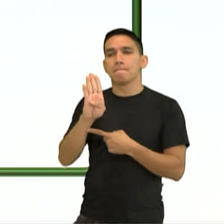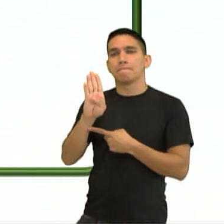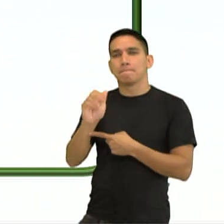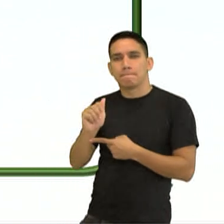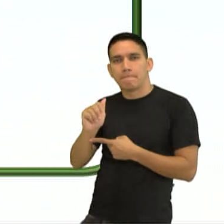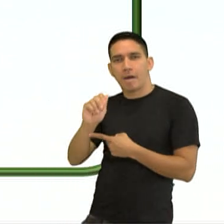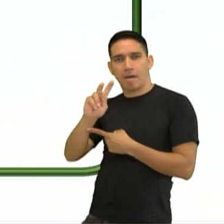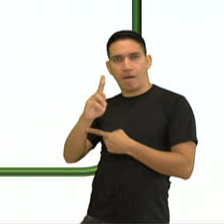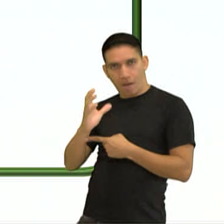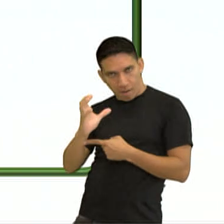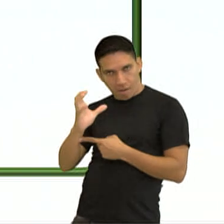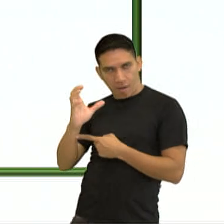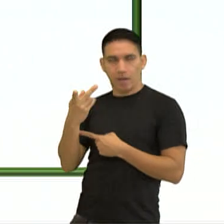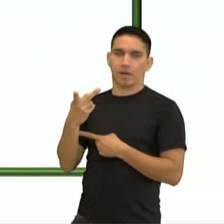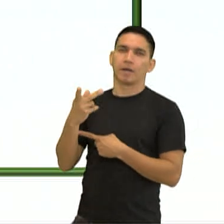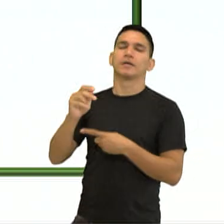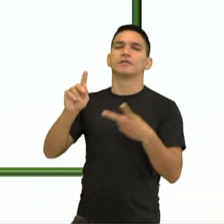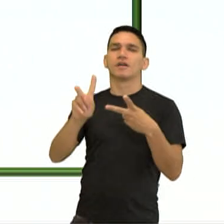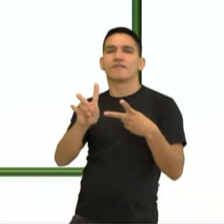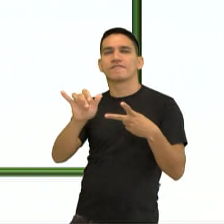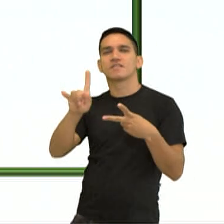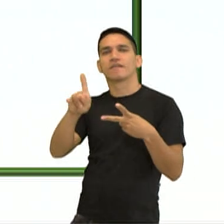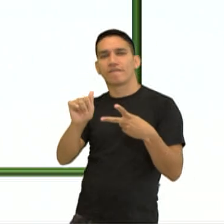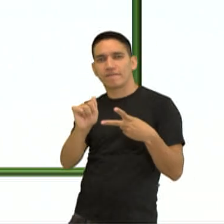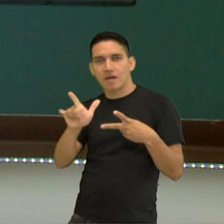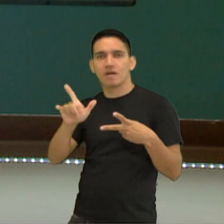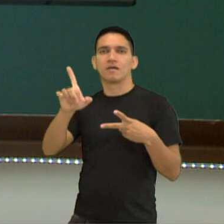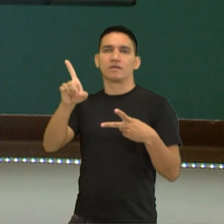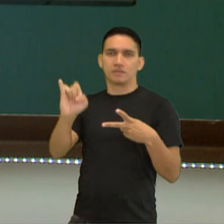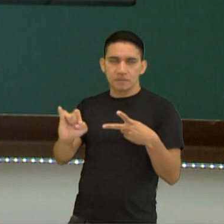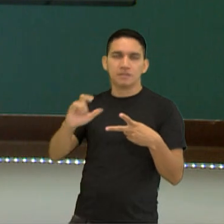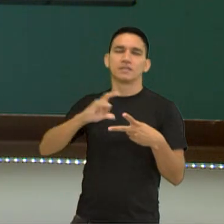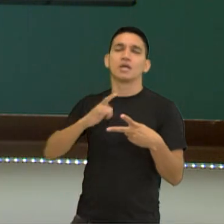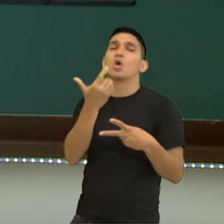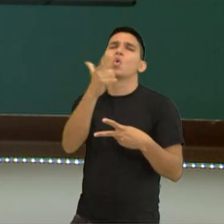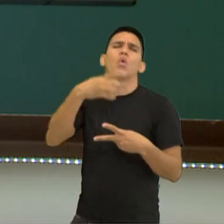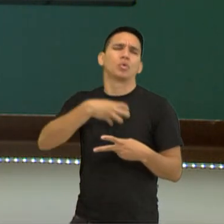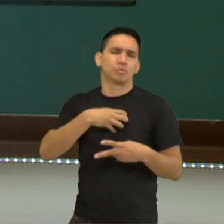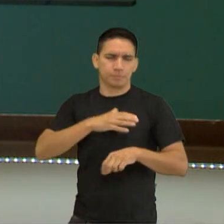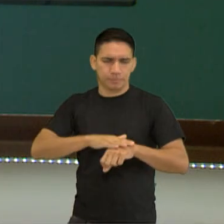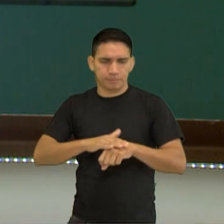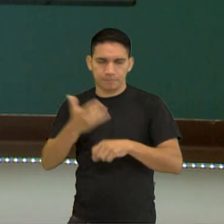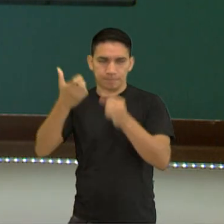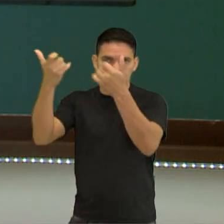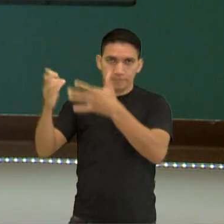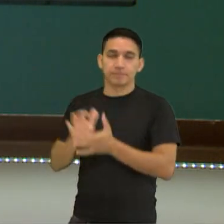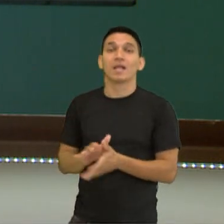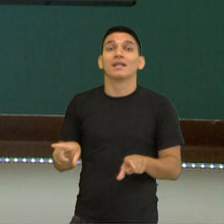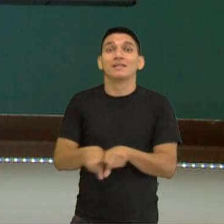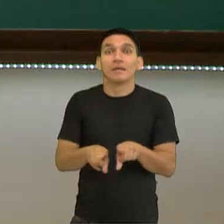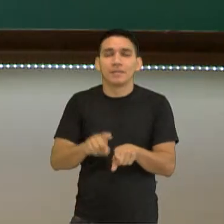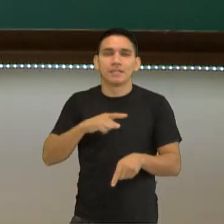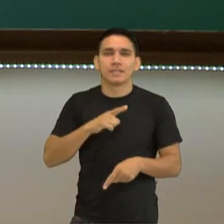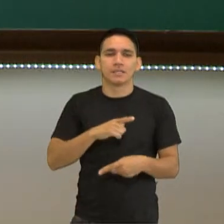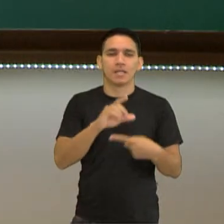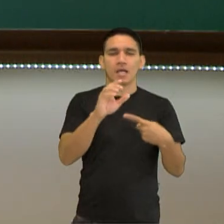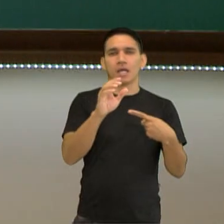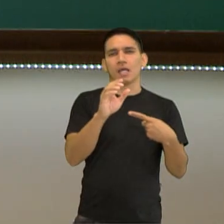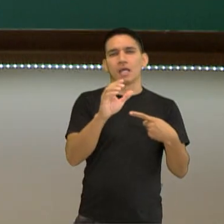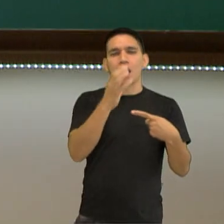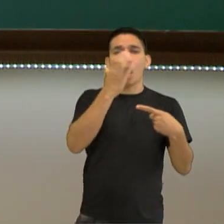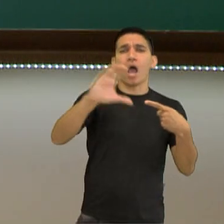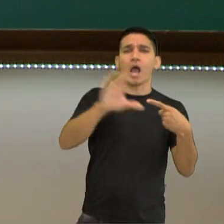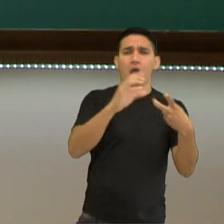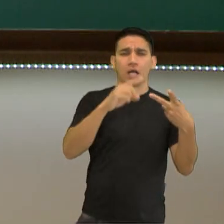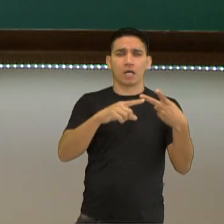outro momento a gente falar um pouquinho específico de cada um. Definimos as formas da música barroca, cantata, sonata,